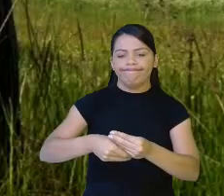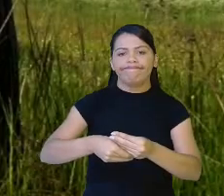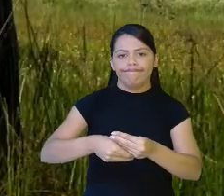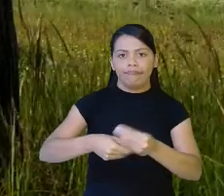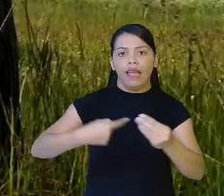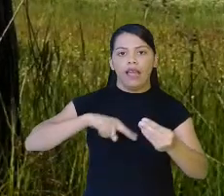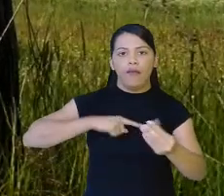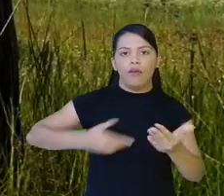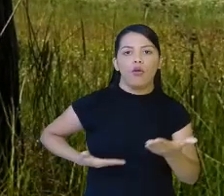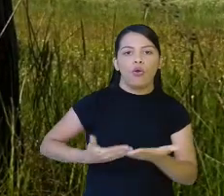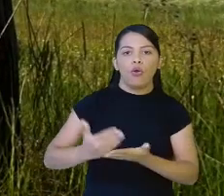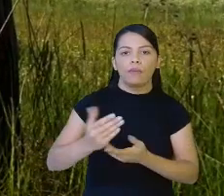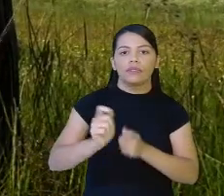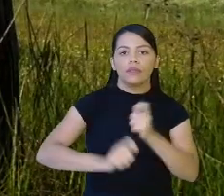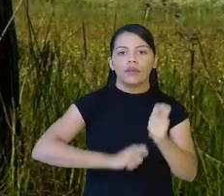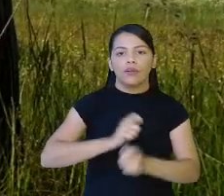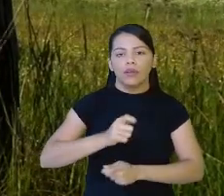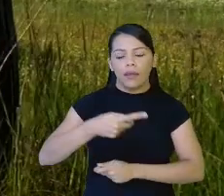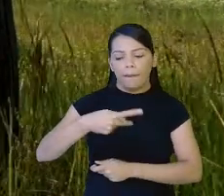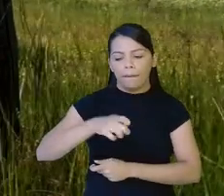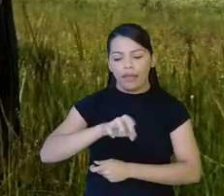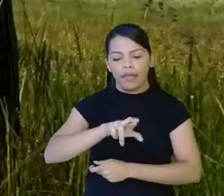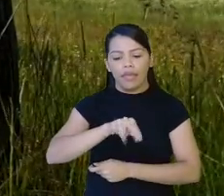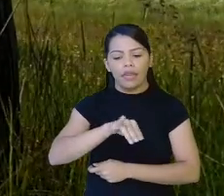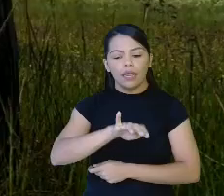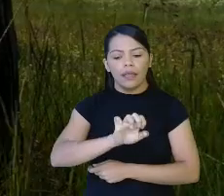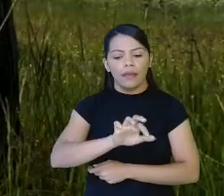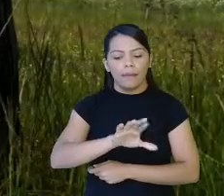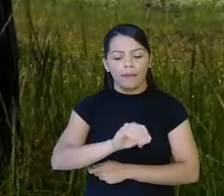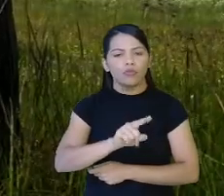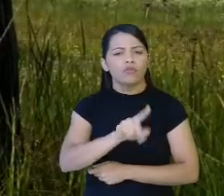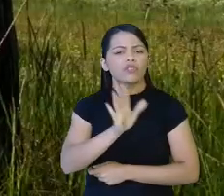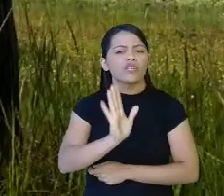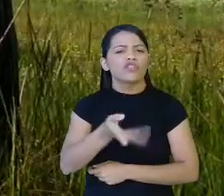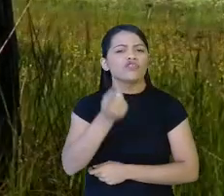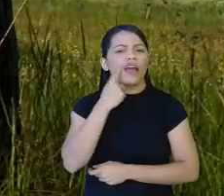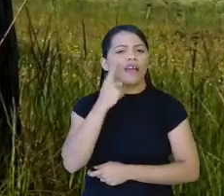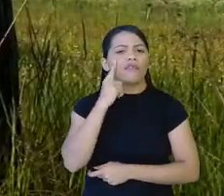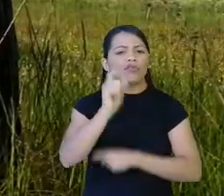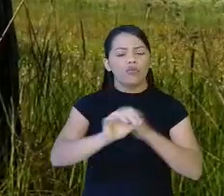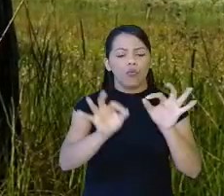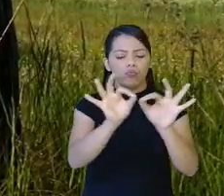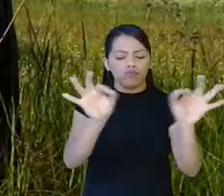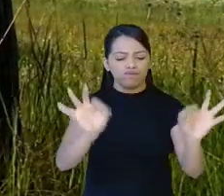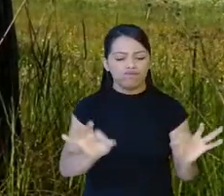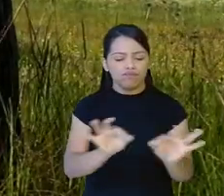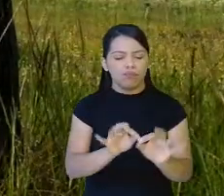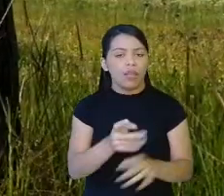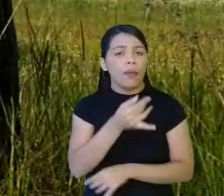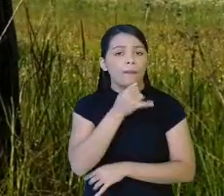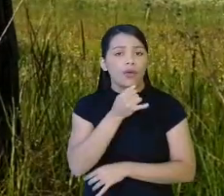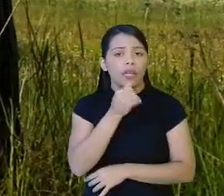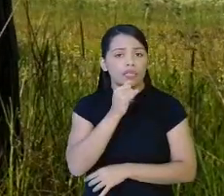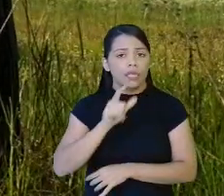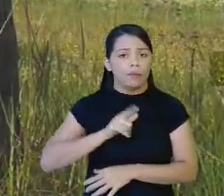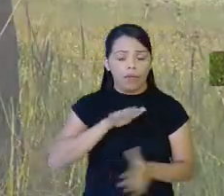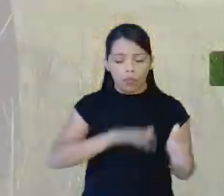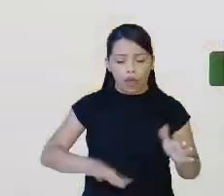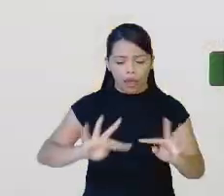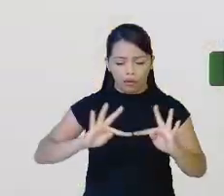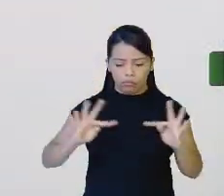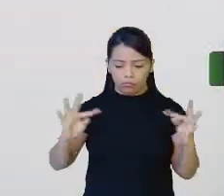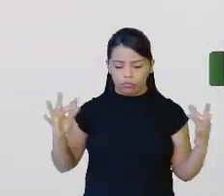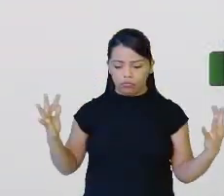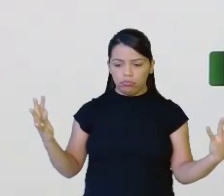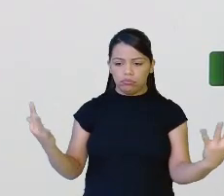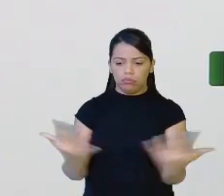vai começar com perímetro. Você já viu a cerca de determinado espaço?